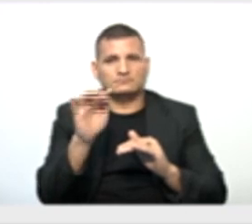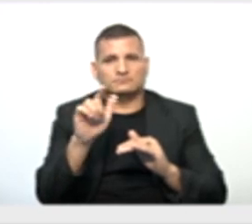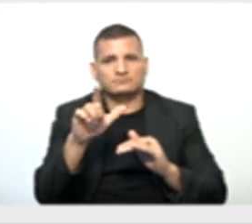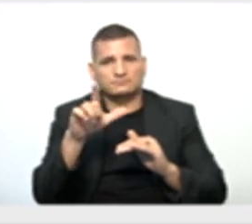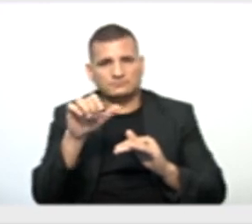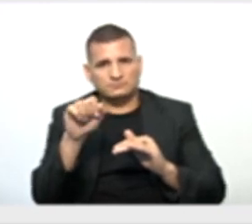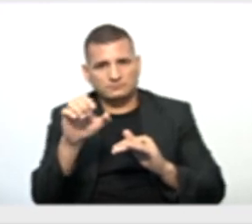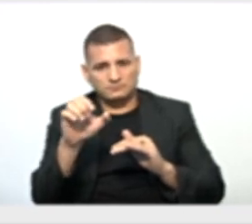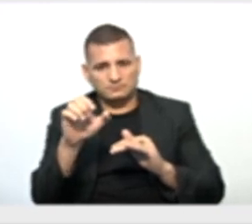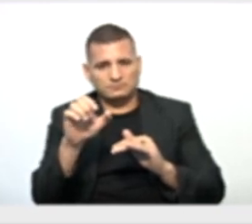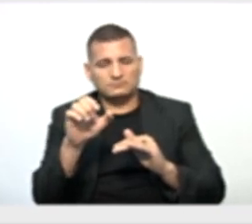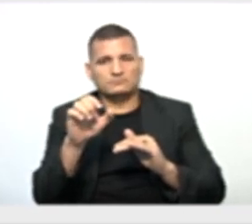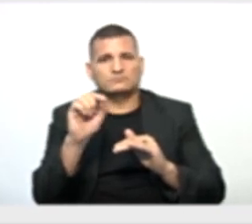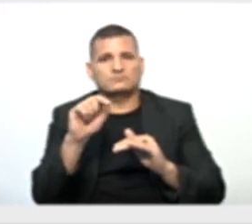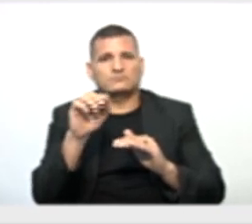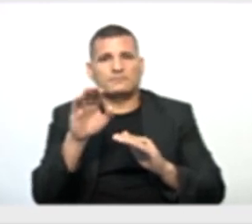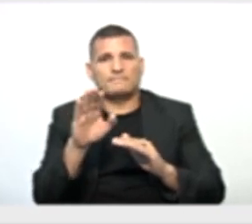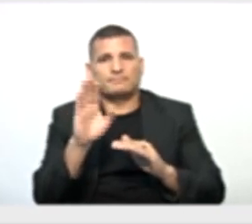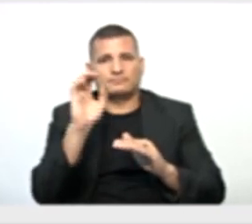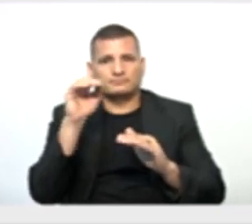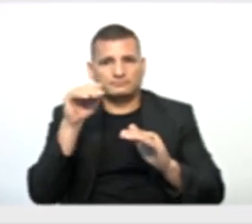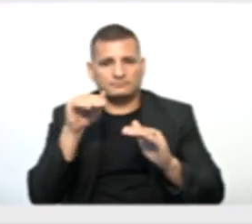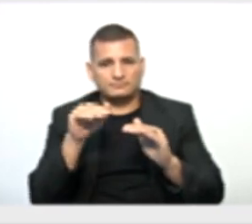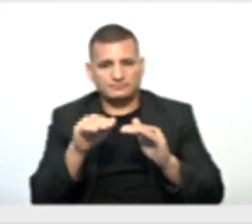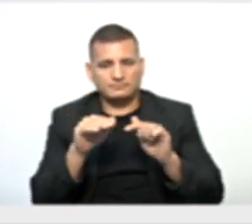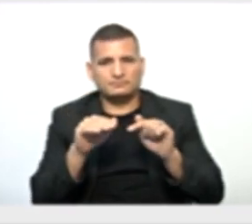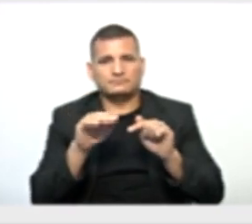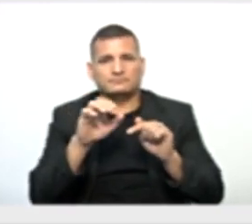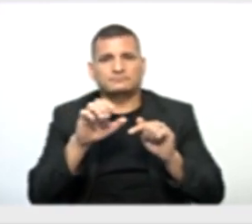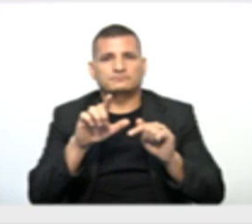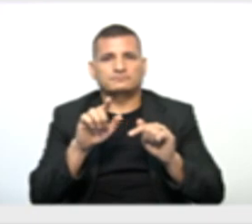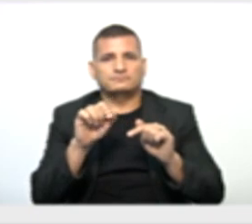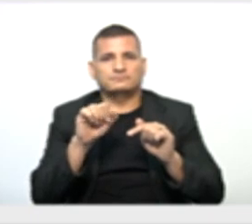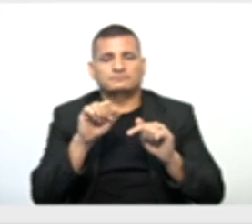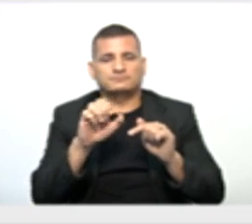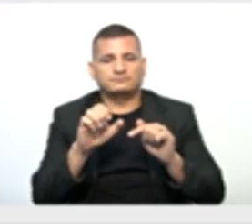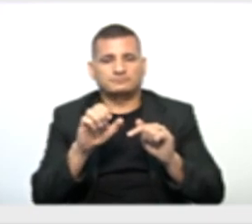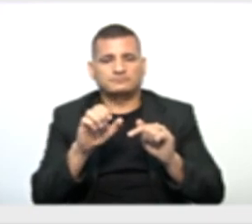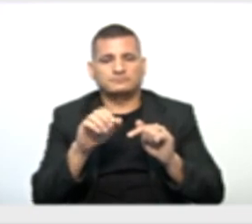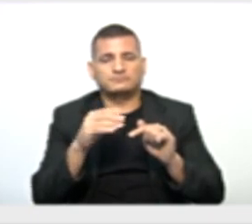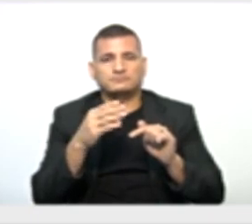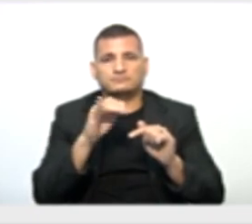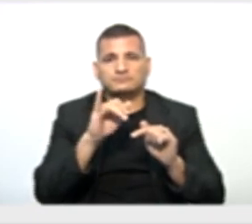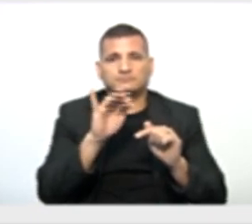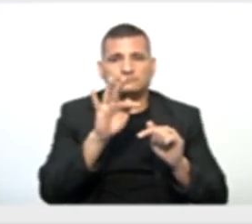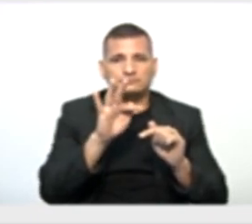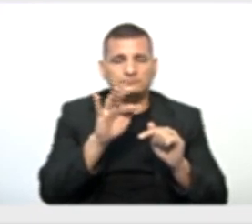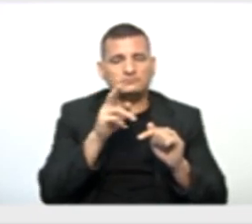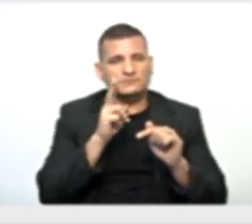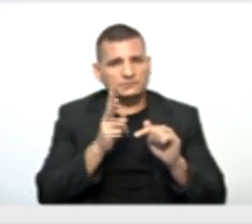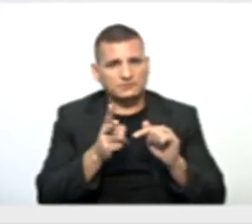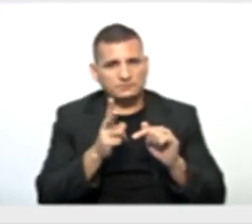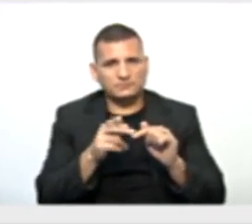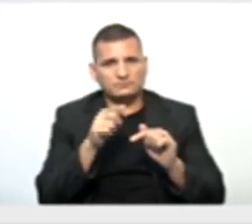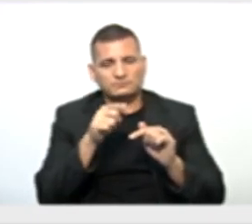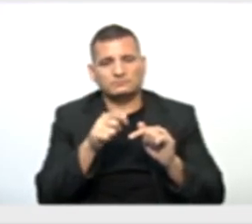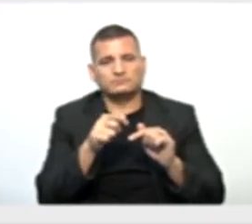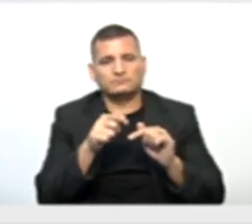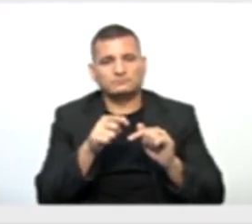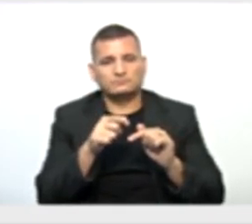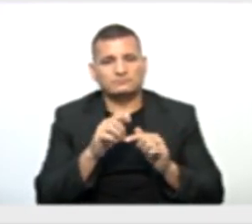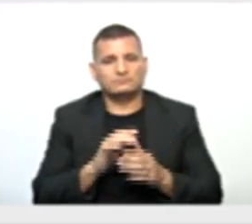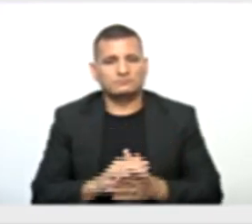False vai fazer com que eu execute o que está na cláusula else. Então o if sempre vai funcionar dessa forma, o if else, né?